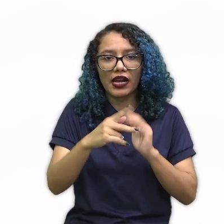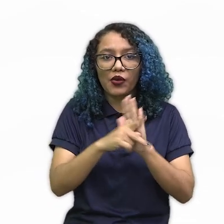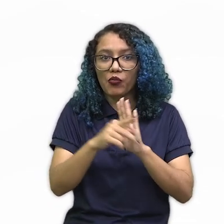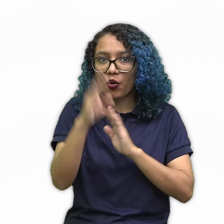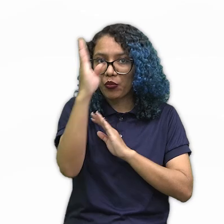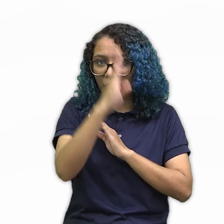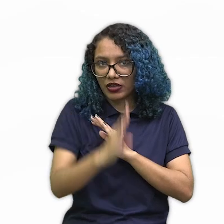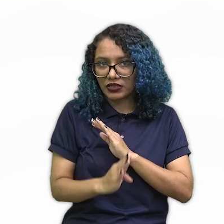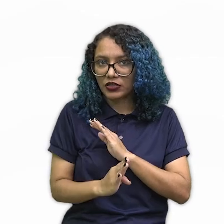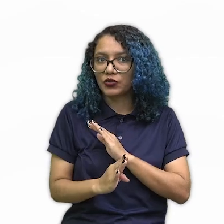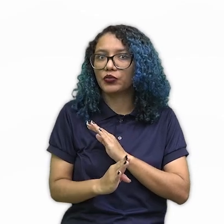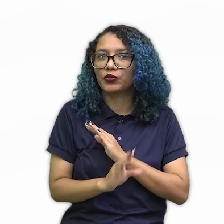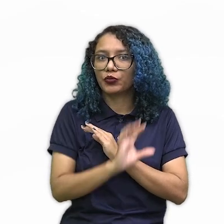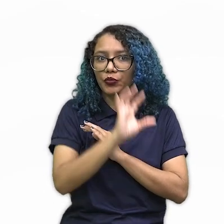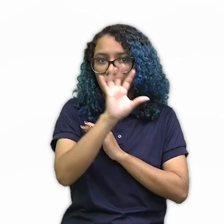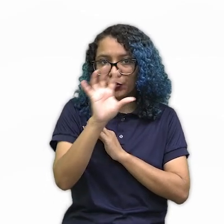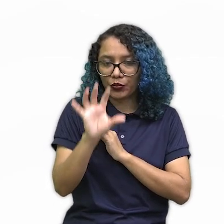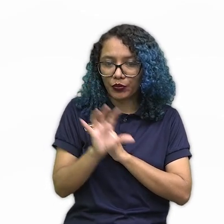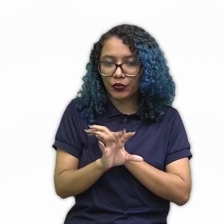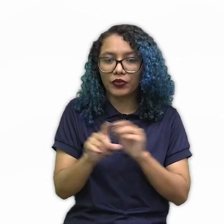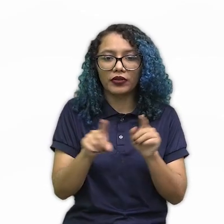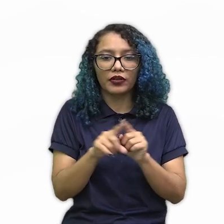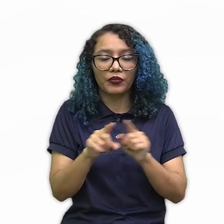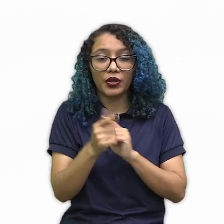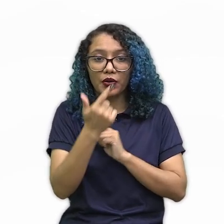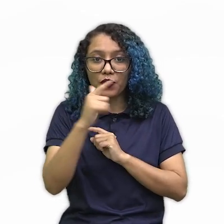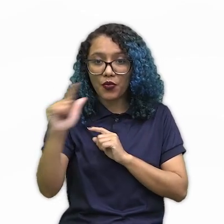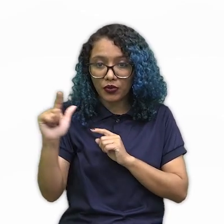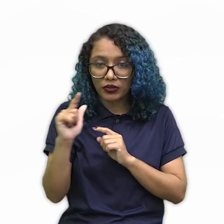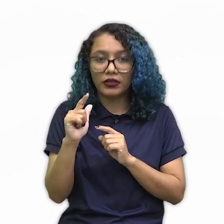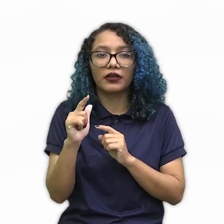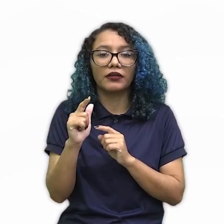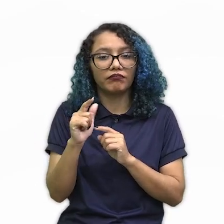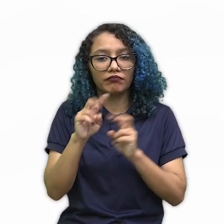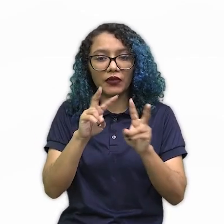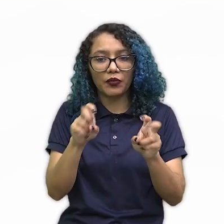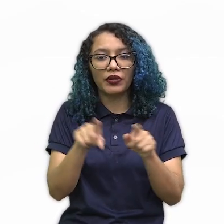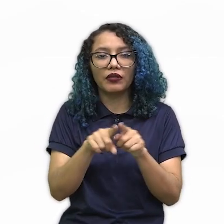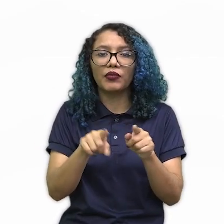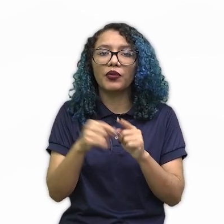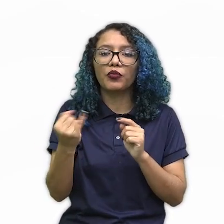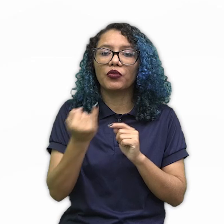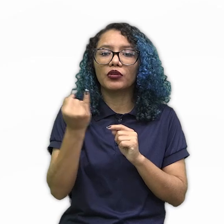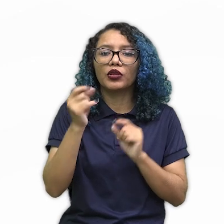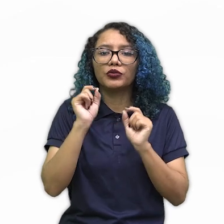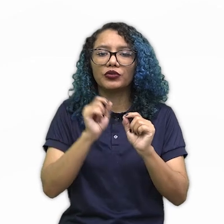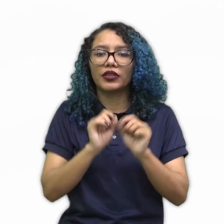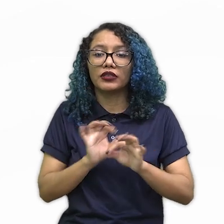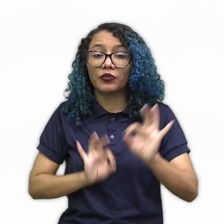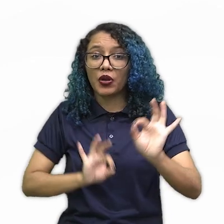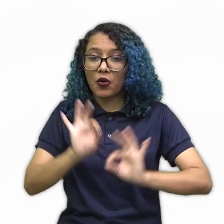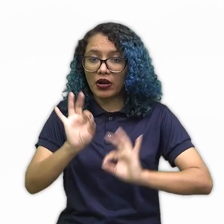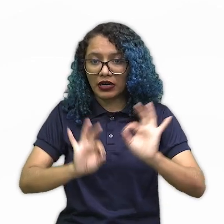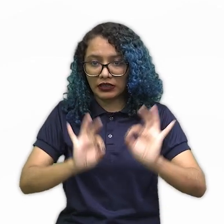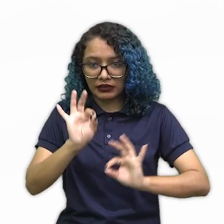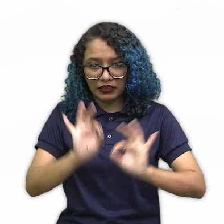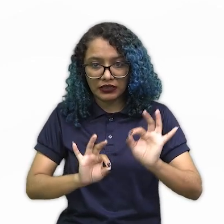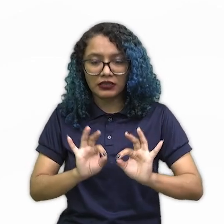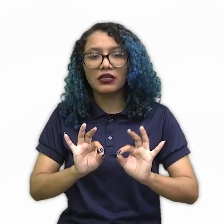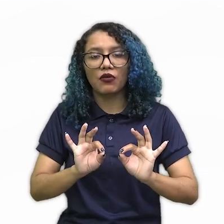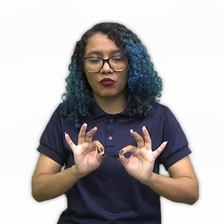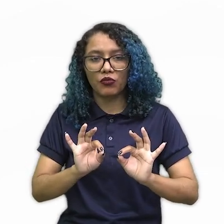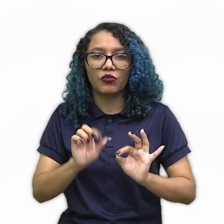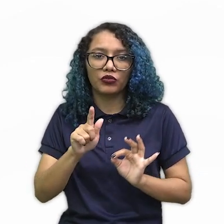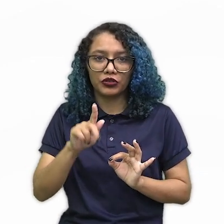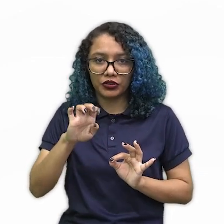quadrados, certo? Bem, outro ponto que eu gostaria de abordar com vocês é sobre a questão da ordem geopolítica mundial.